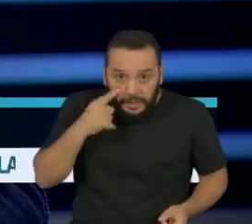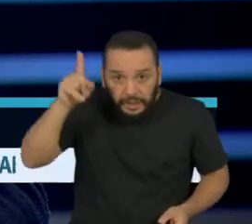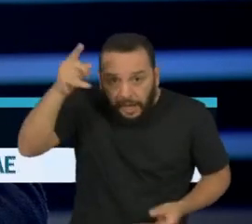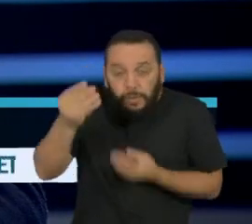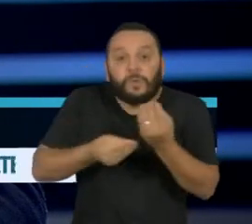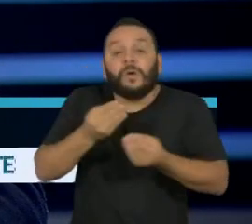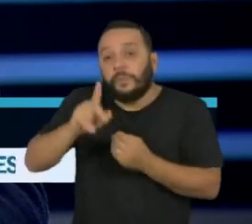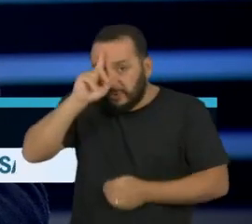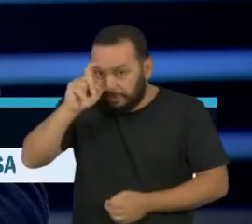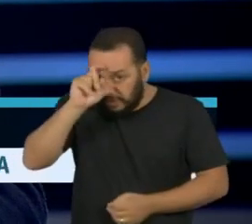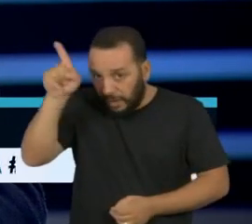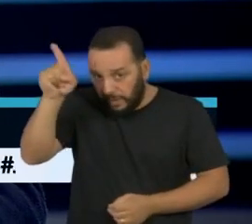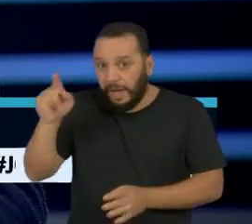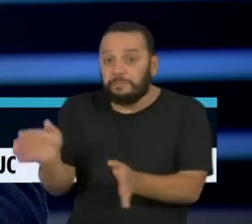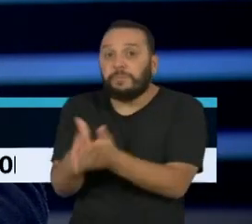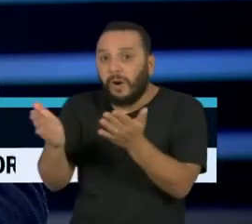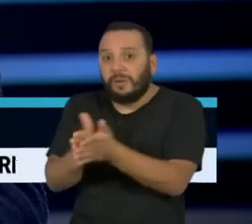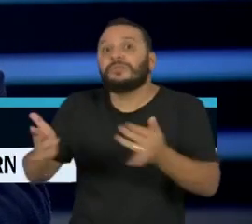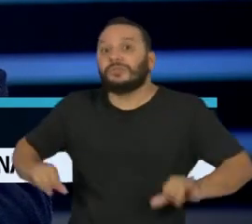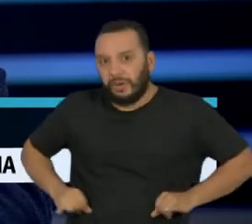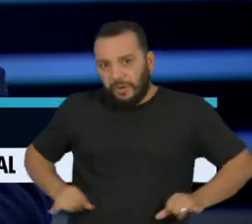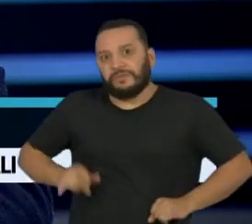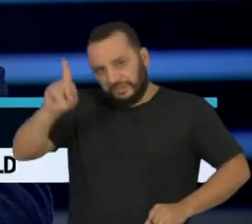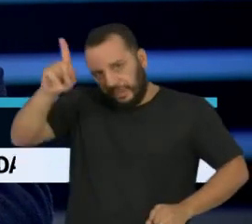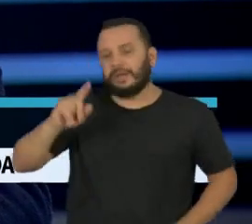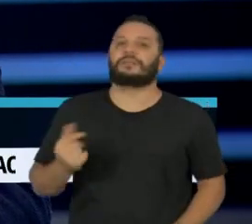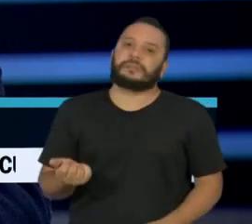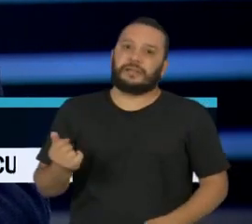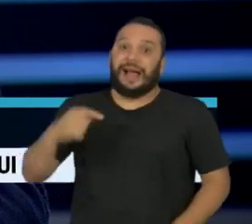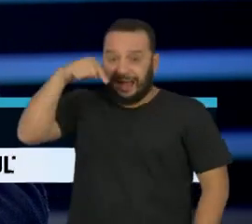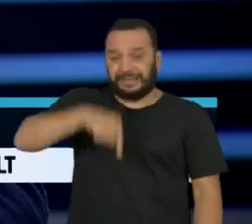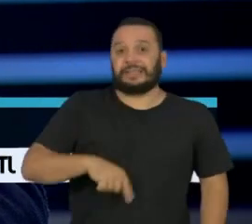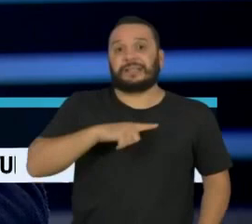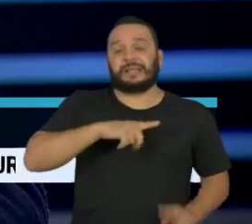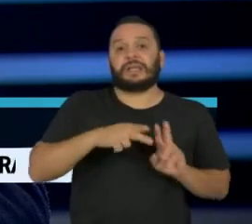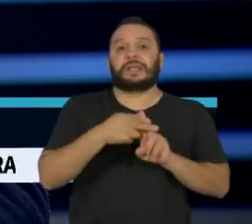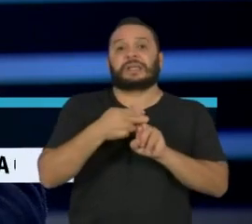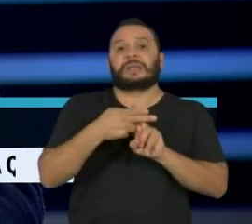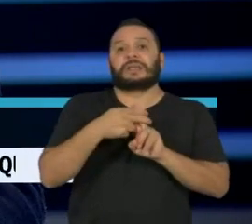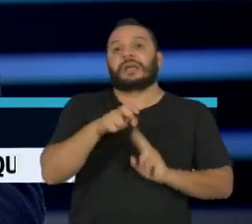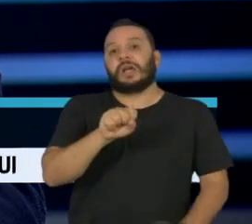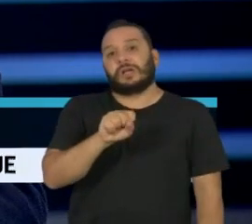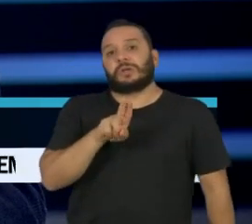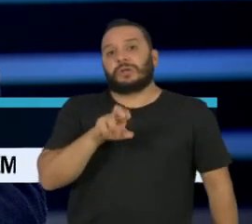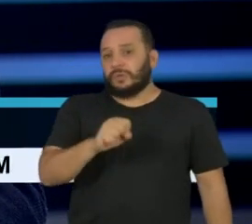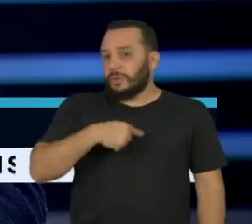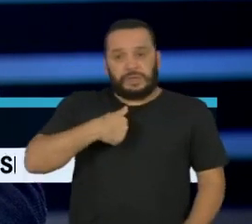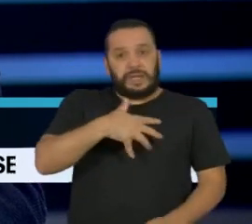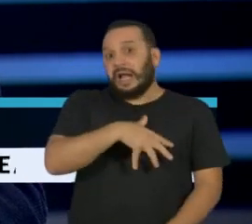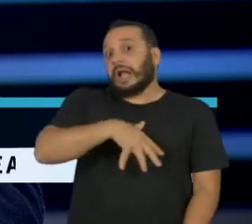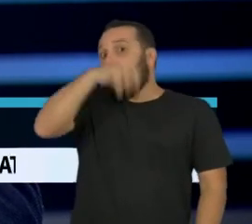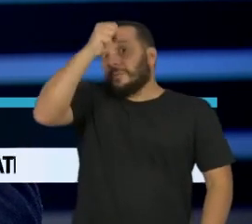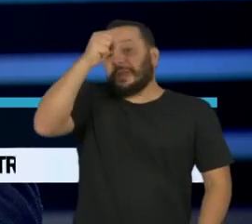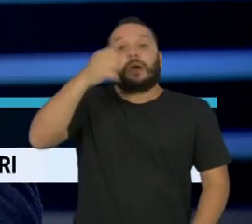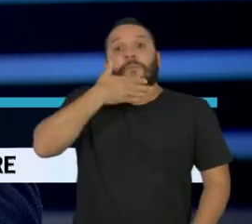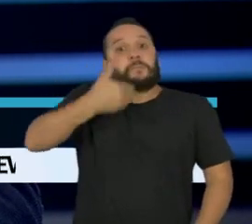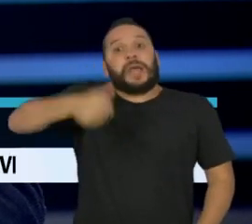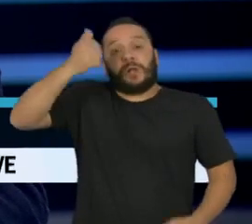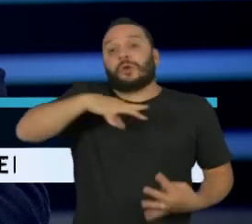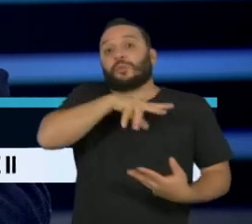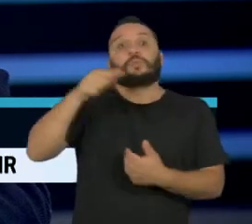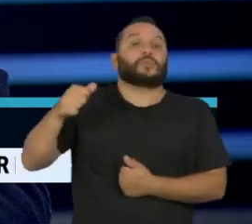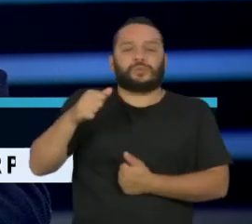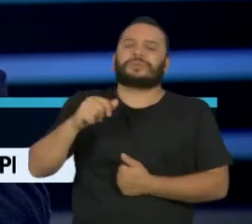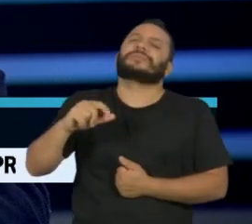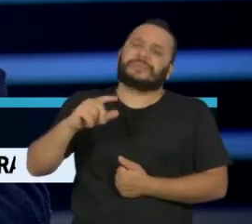Nós temos aqui o SUS, que é o maior sistema de saúde público no mundo, com todos os defeitos que ele tem. Eu acho que ele tem muito mais